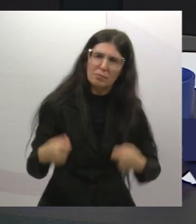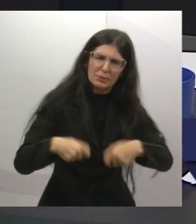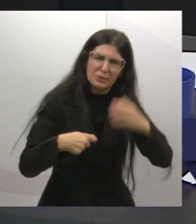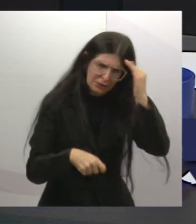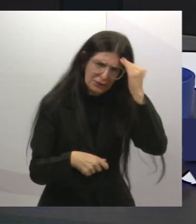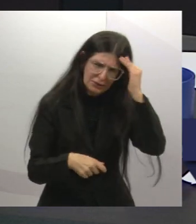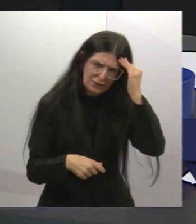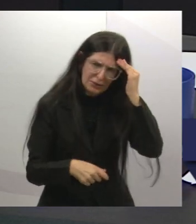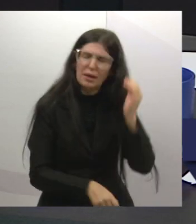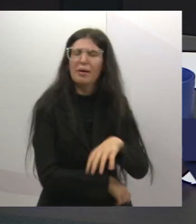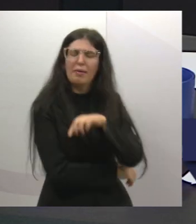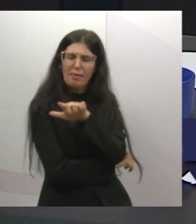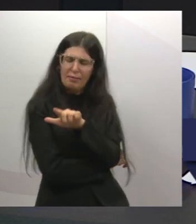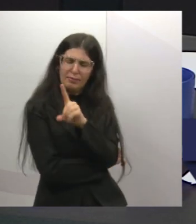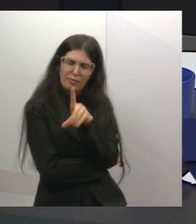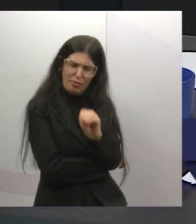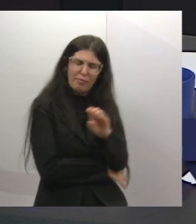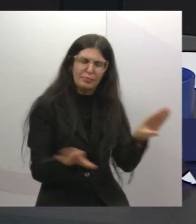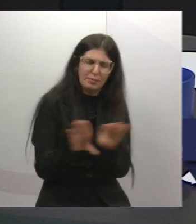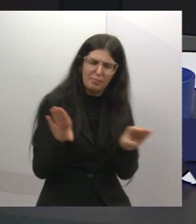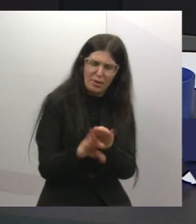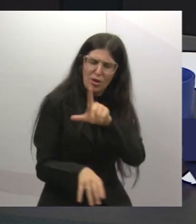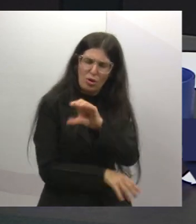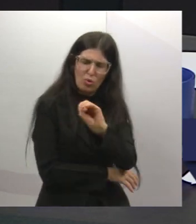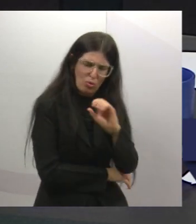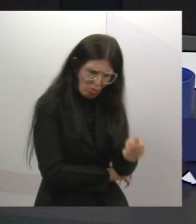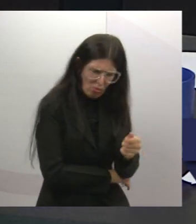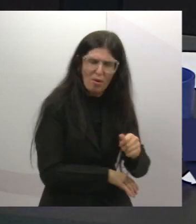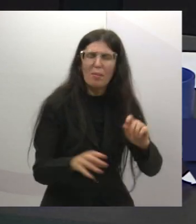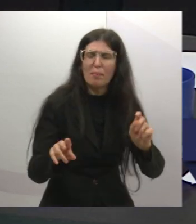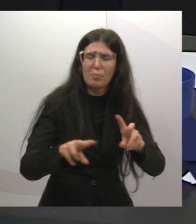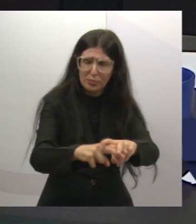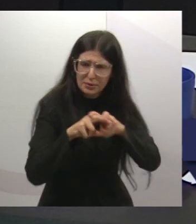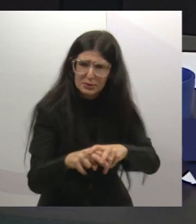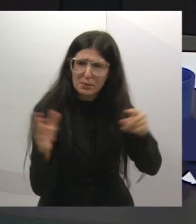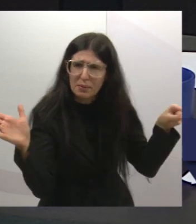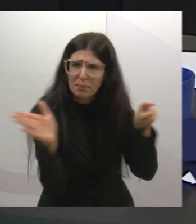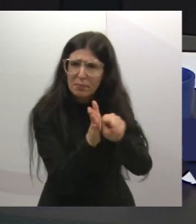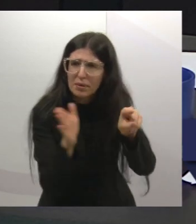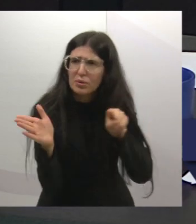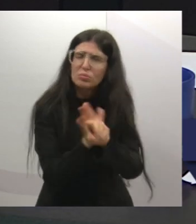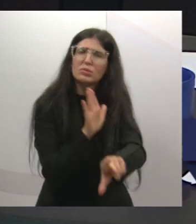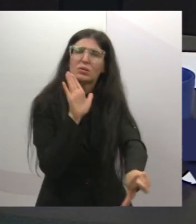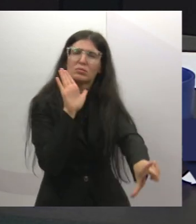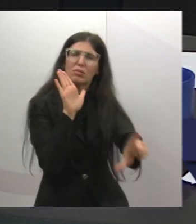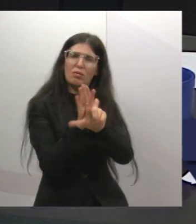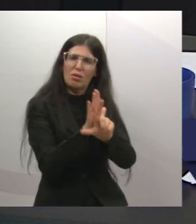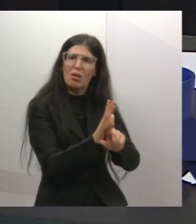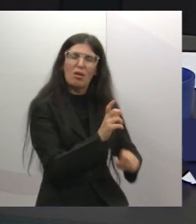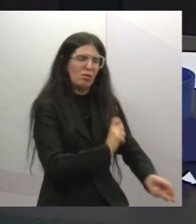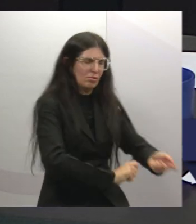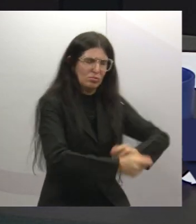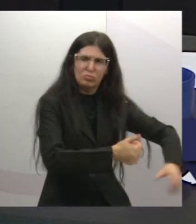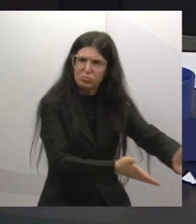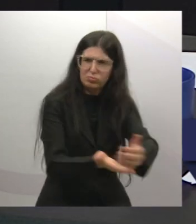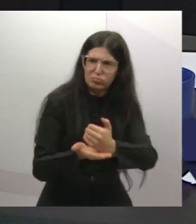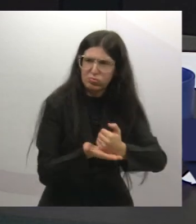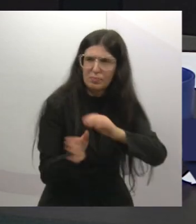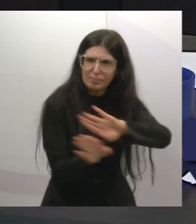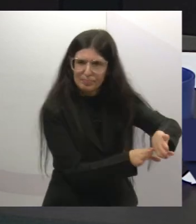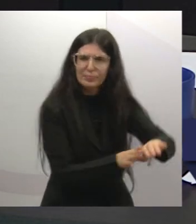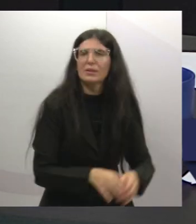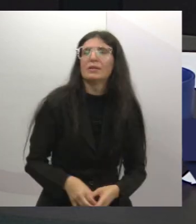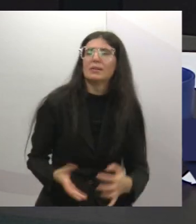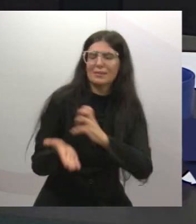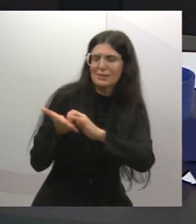entender da LDO e da LOA. Então, eu só estou perguntando porque eu estou aqui na mão, que foi apresentado à Secretaria de Governo e foi aprovado